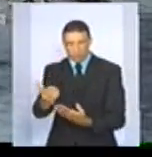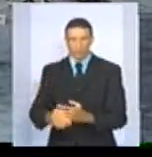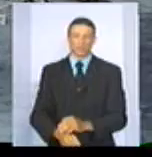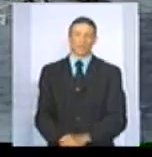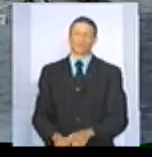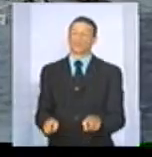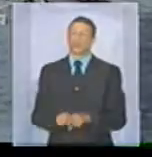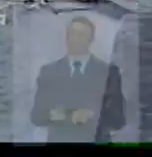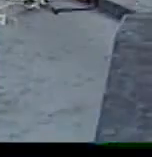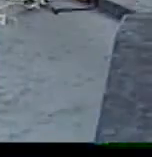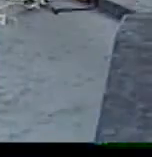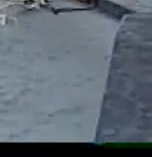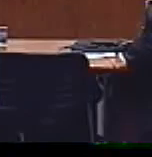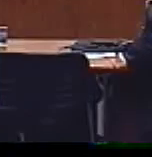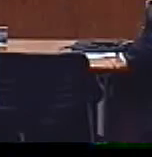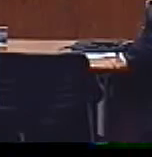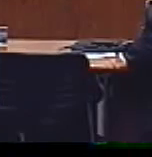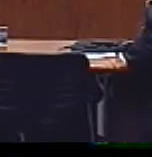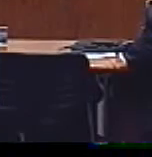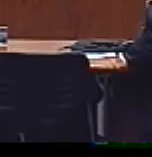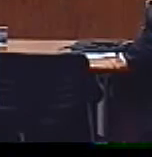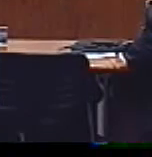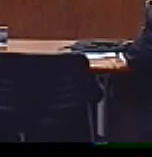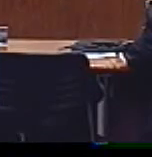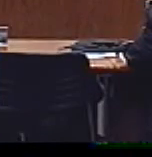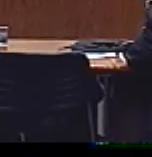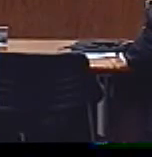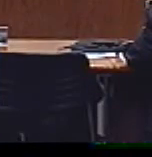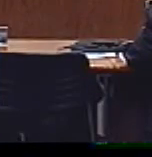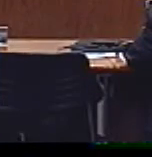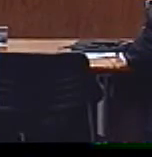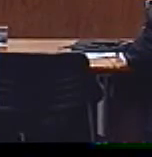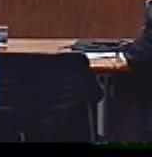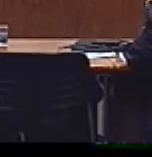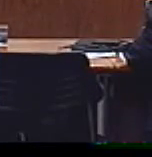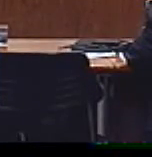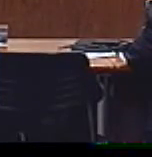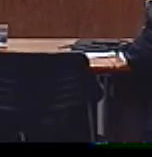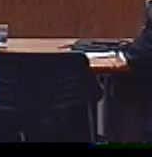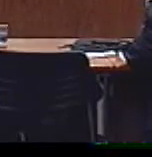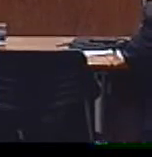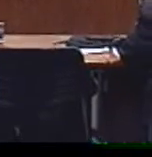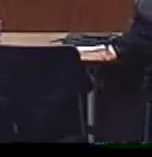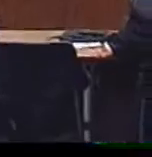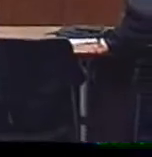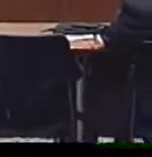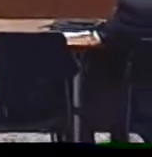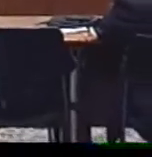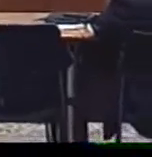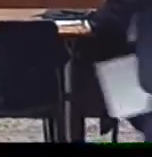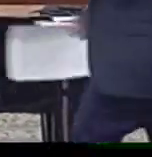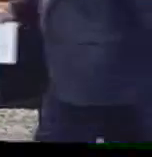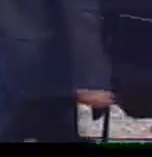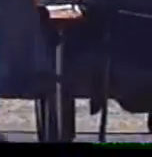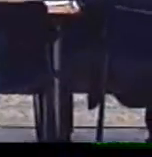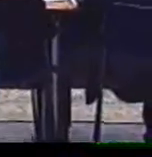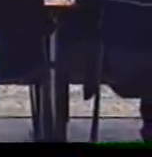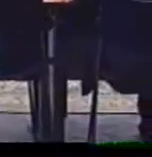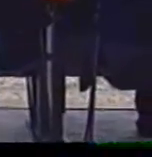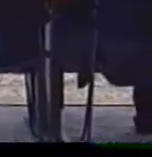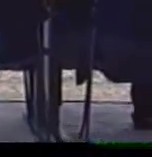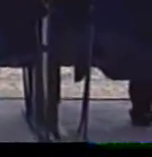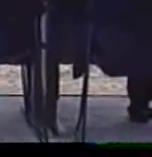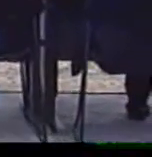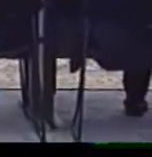Agradecendo a participação do Dr. Walter Senedivo, eu peço licença auditória para nós concedermos um intervalo